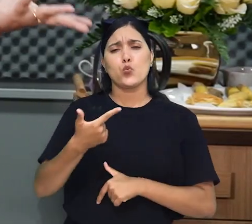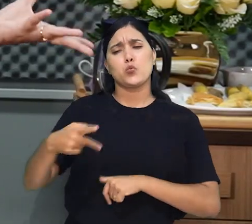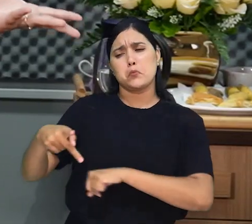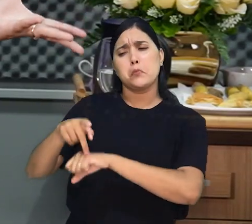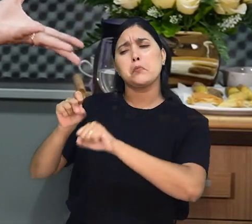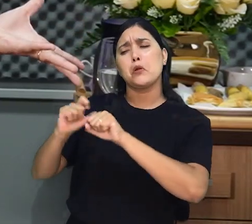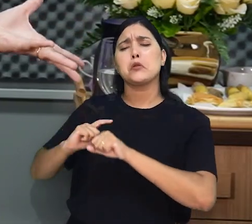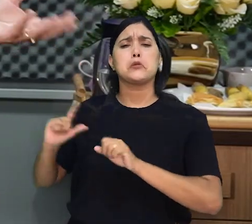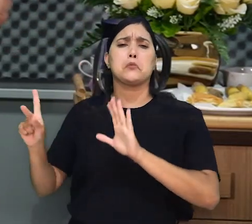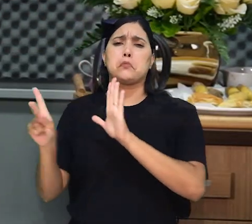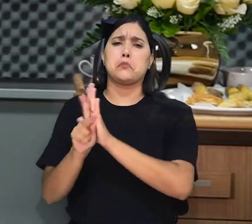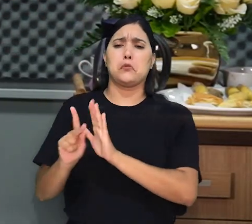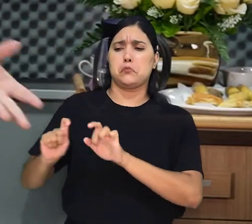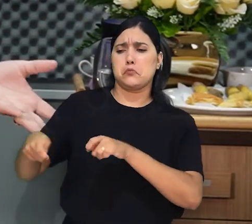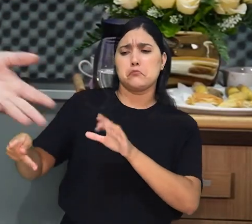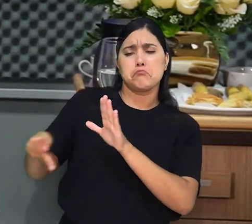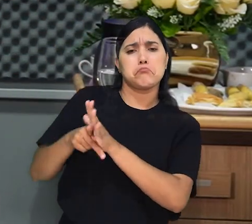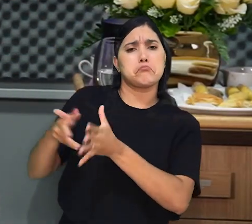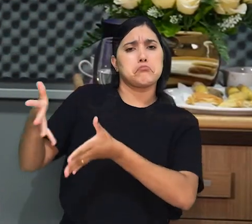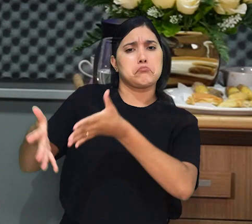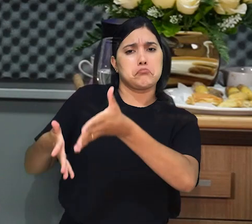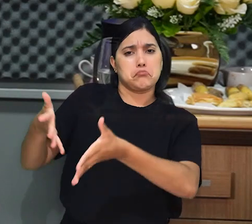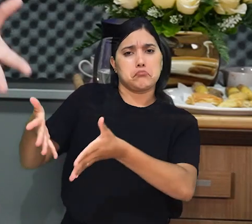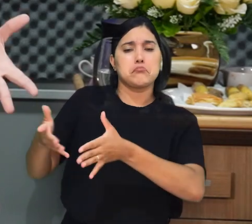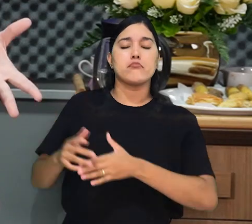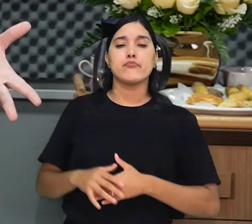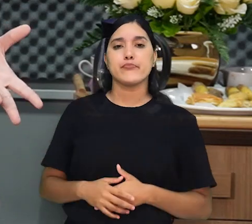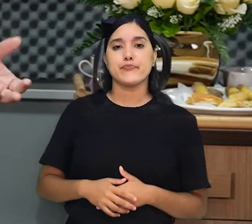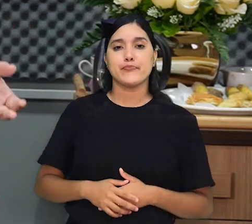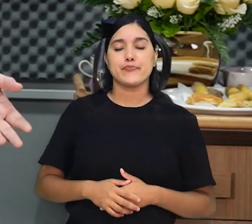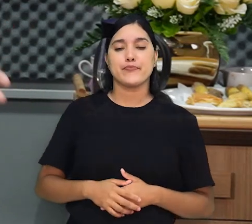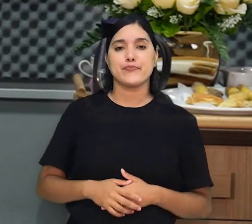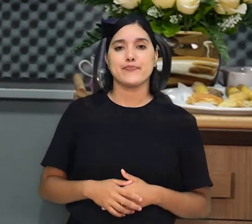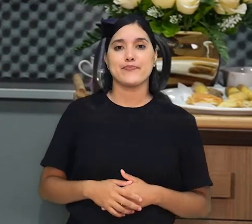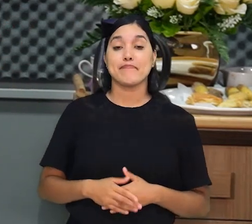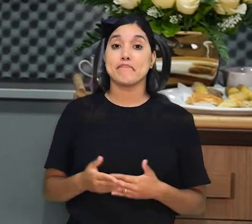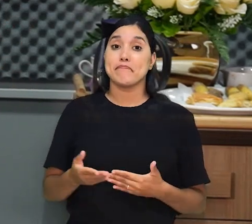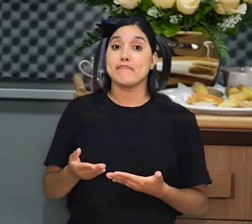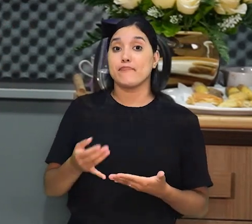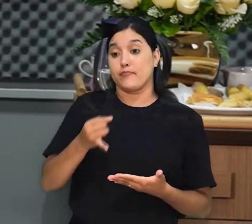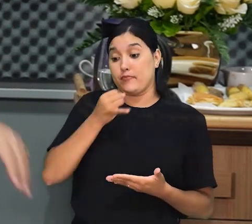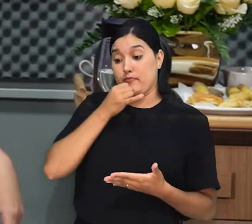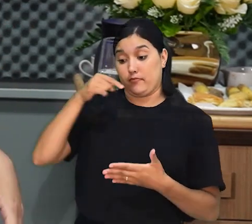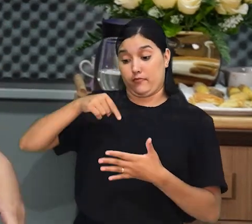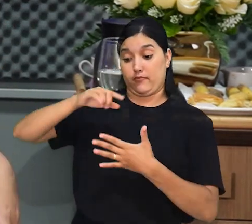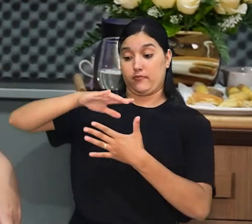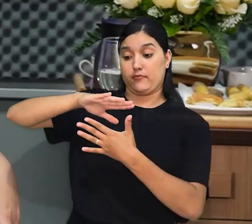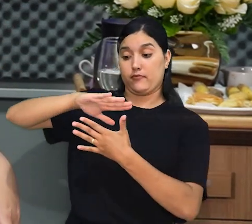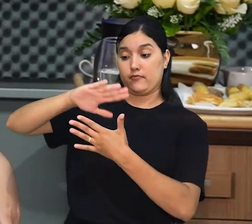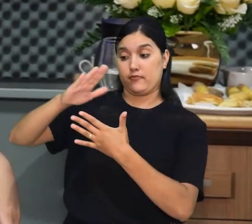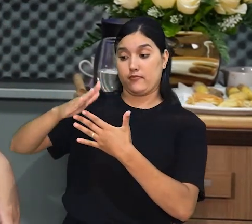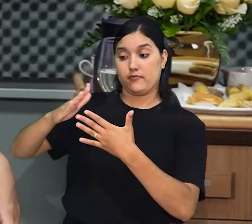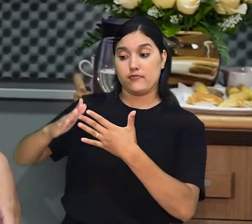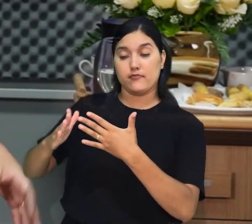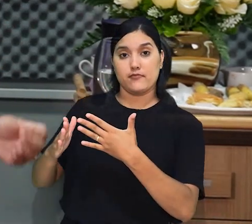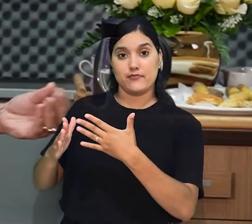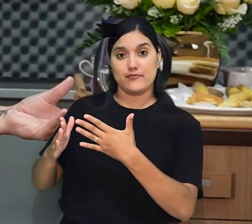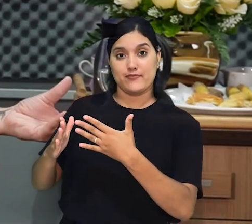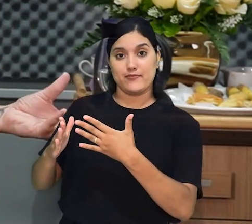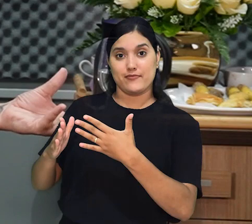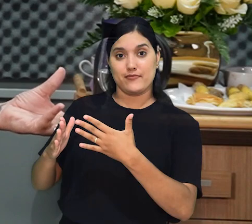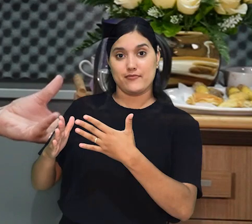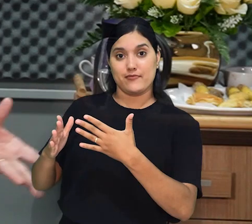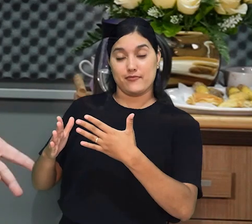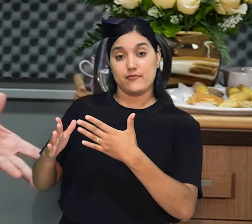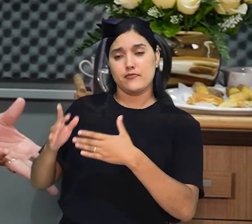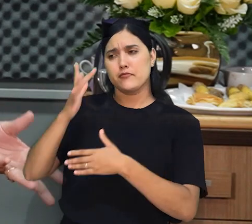os sinais deles mesmo que indicam, né, o idioma deles também ali, né? No caso, esse aqui é Libras, que é o que as